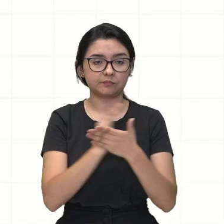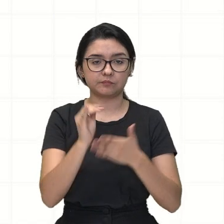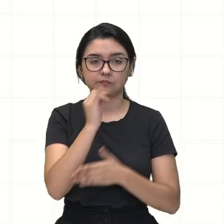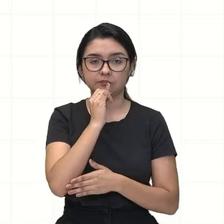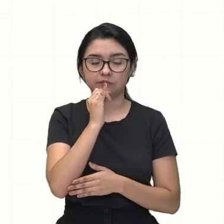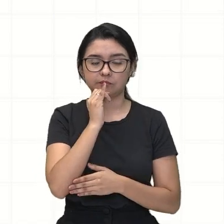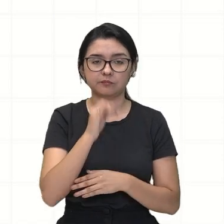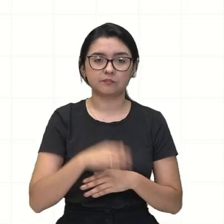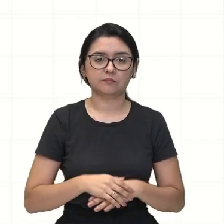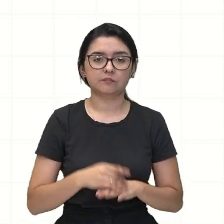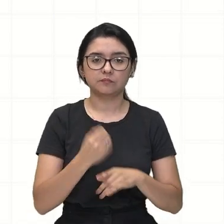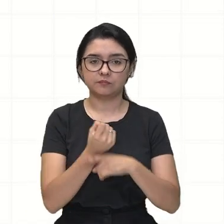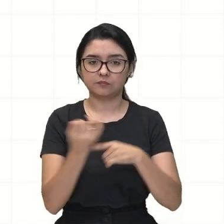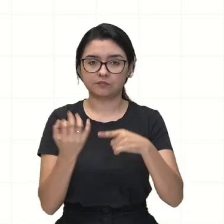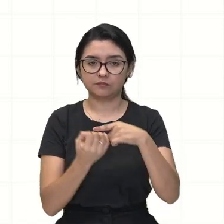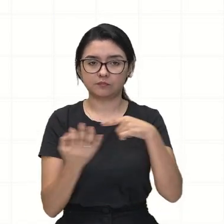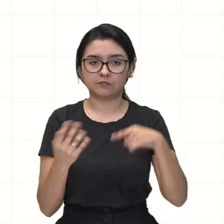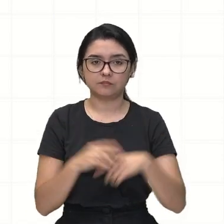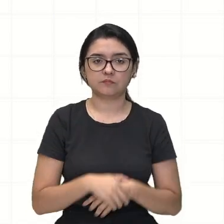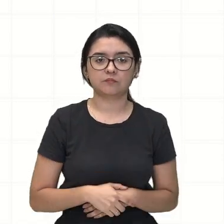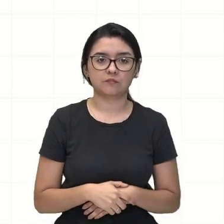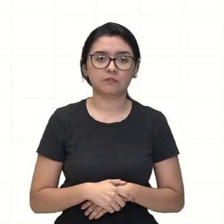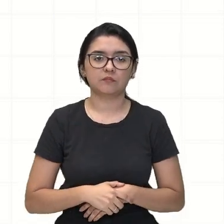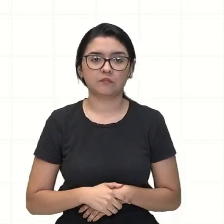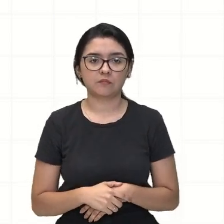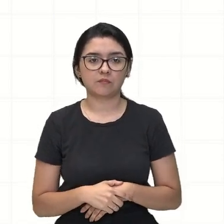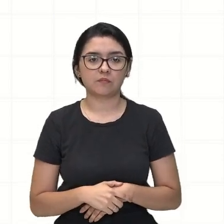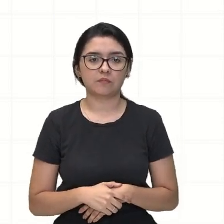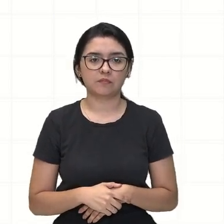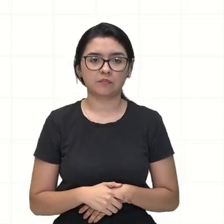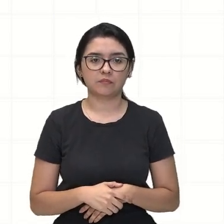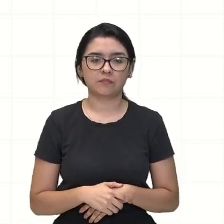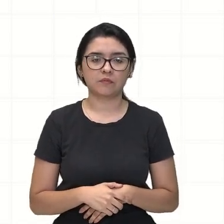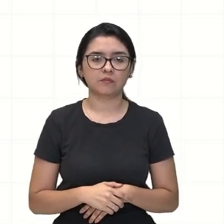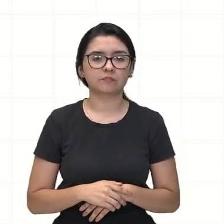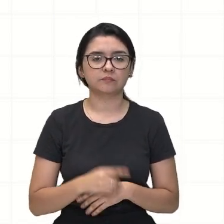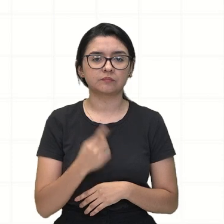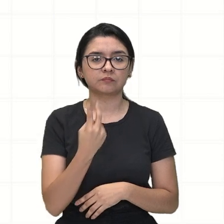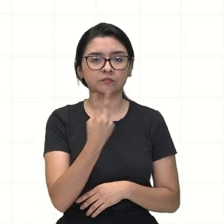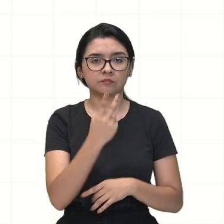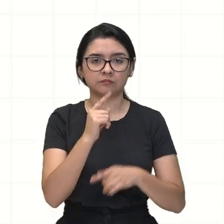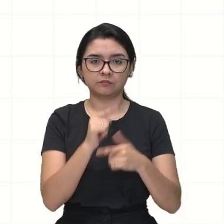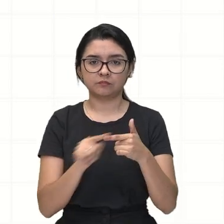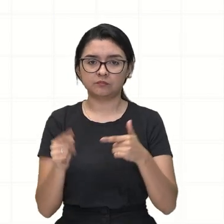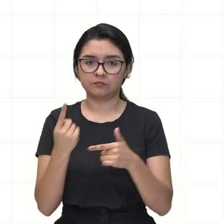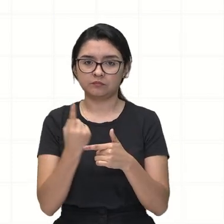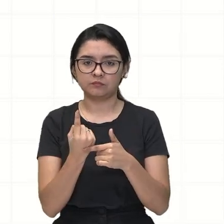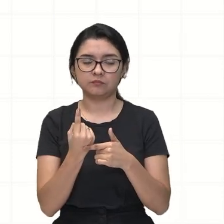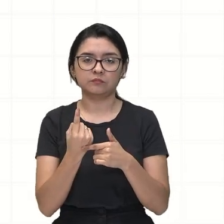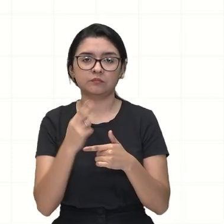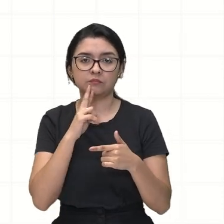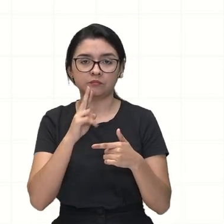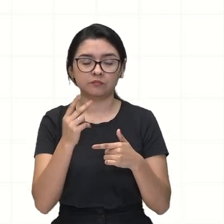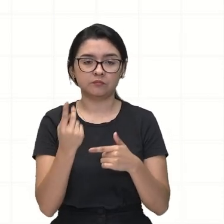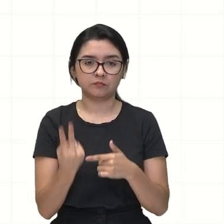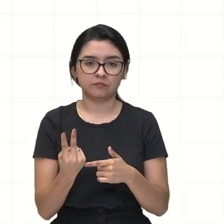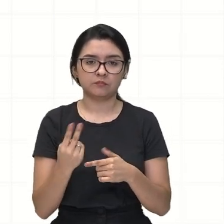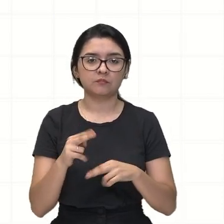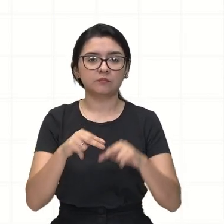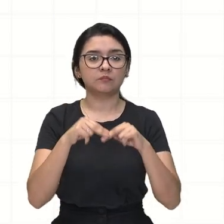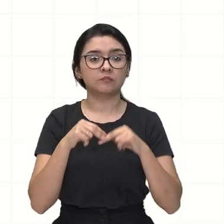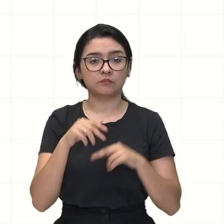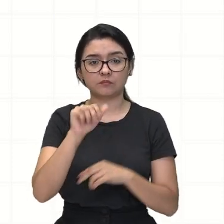aparentes. 2 sobre 1. 2 sobre 1 é uma fração aparente. Por quê? Porque 2 dividido por 1 é 2. Ó. Tá bom? Então, por isso,